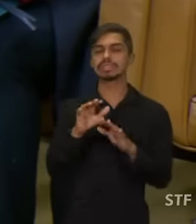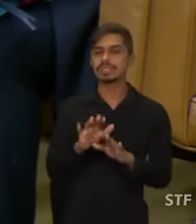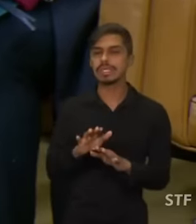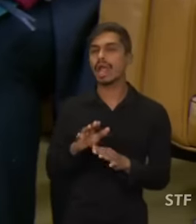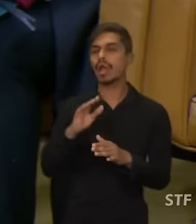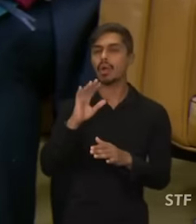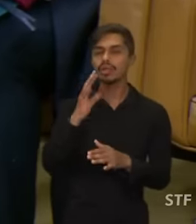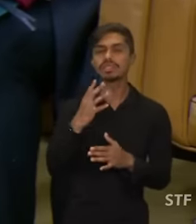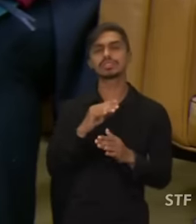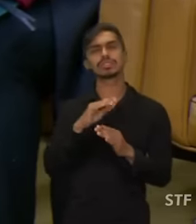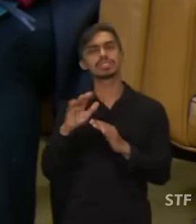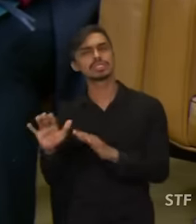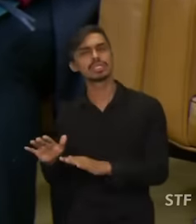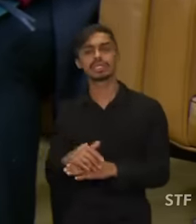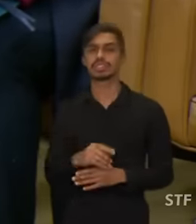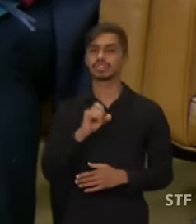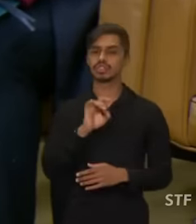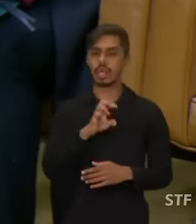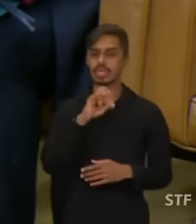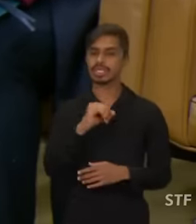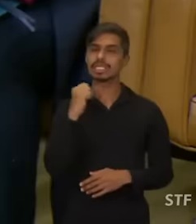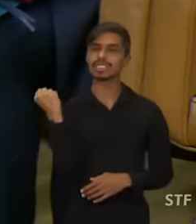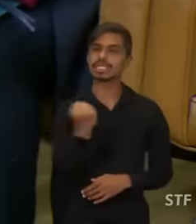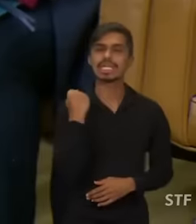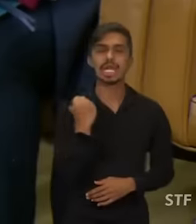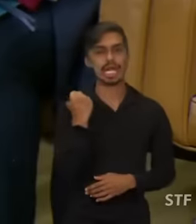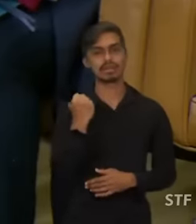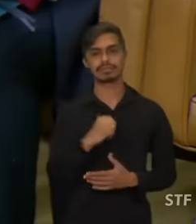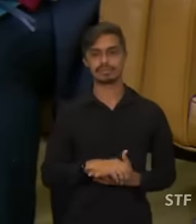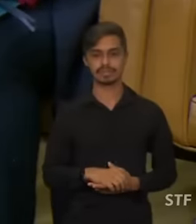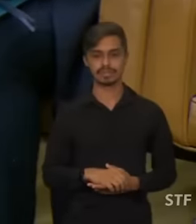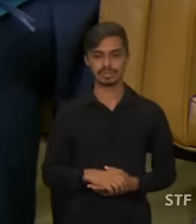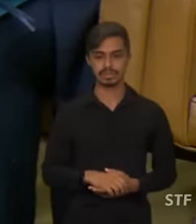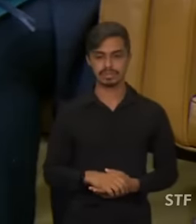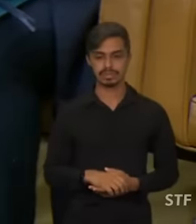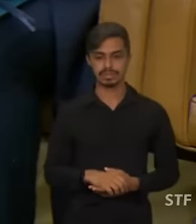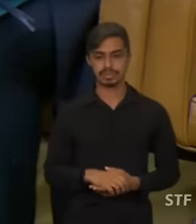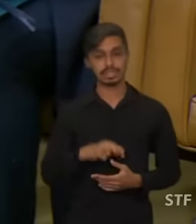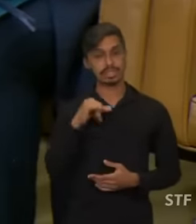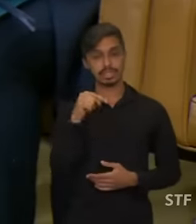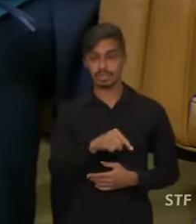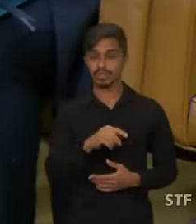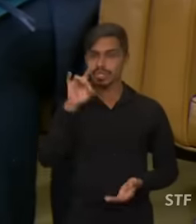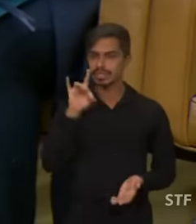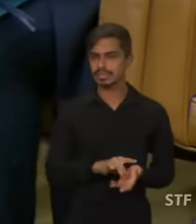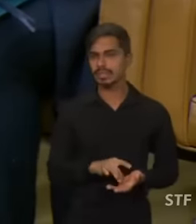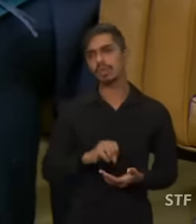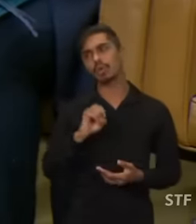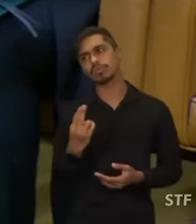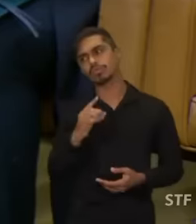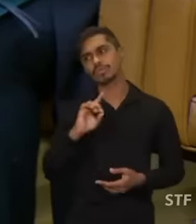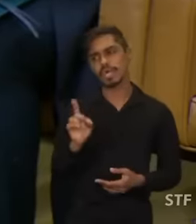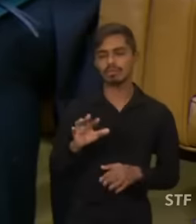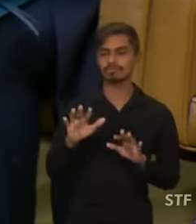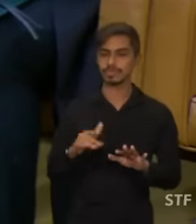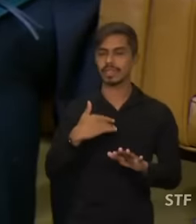alternativas. Ela fala que é só em casos de extrema excepcionalidade. Tá? Se isto é acertado ou não, eu creio